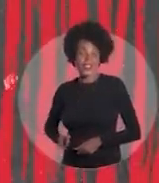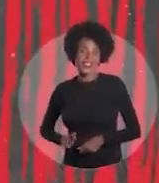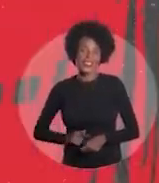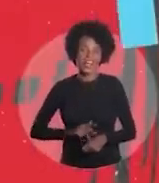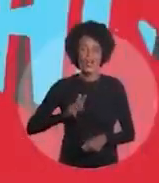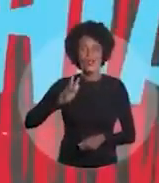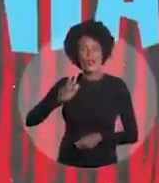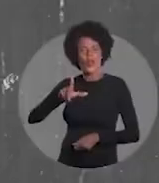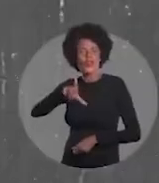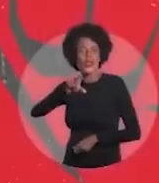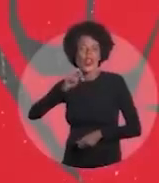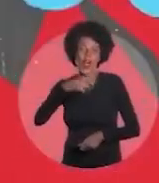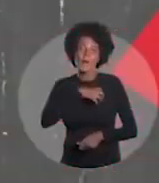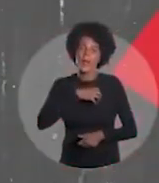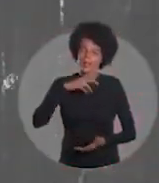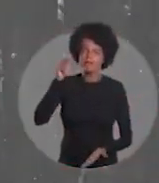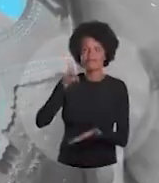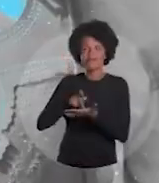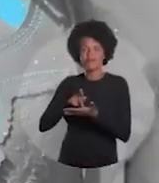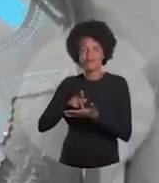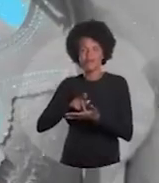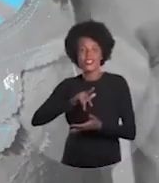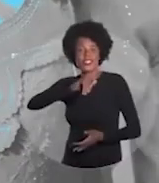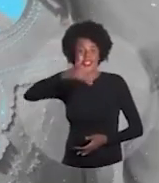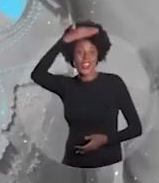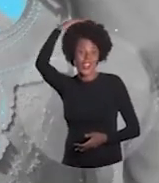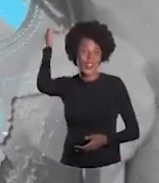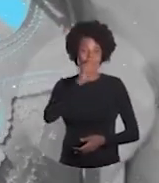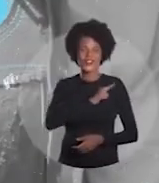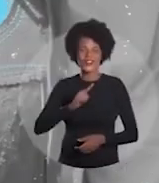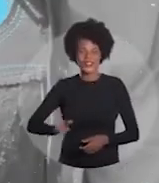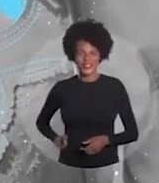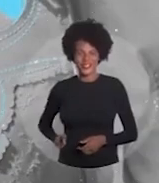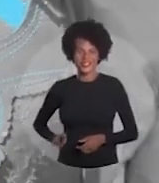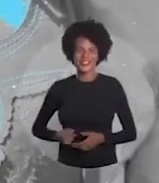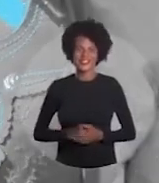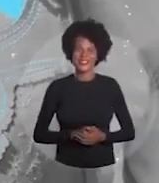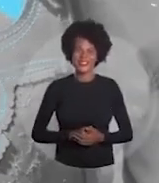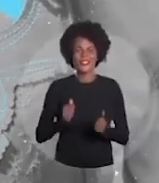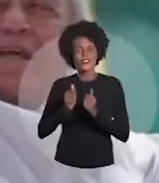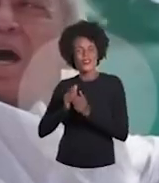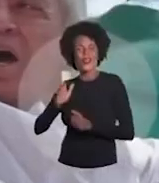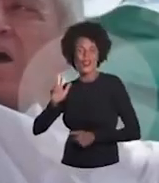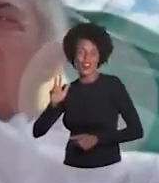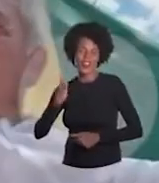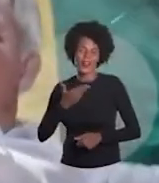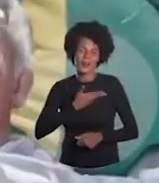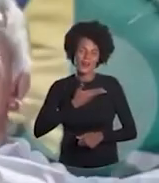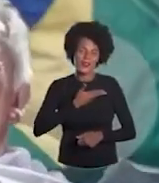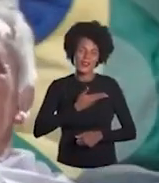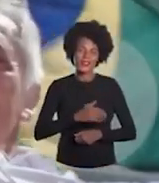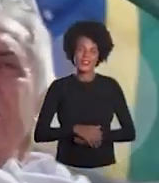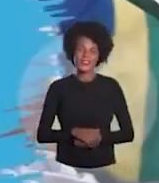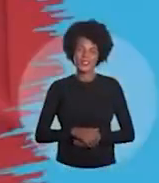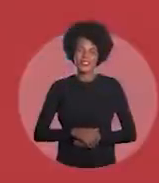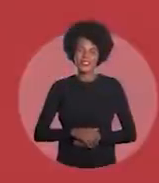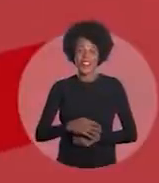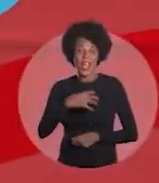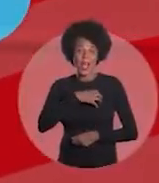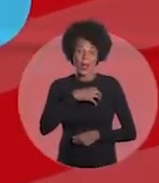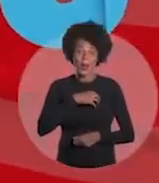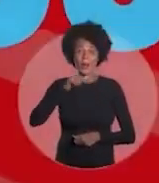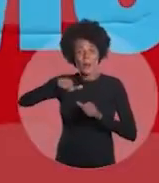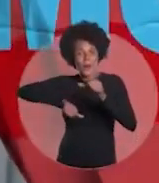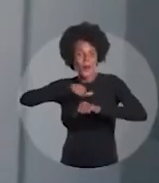Lula escolheu e a Bahia confirmou, Jerônimo governador. Tá com Lula companheiro. A